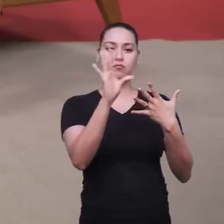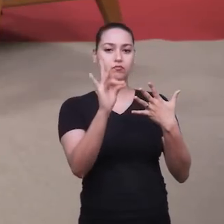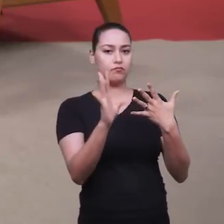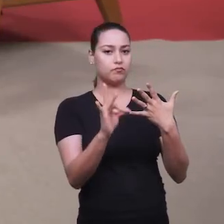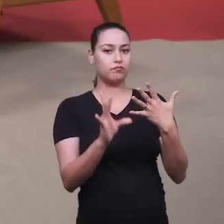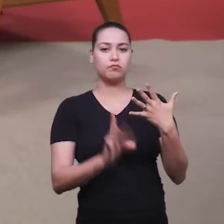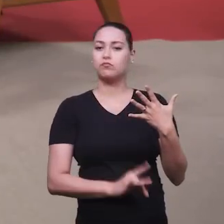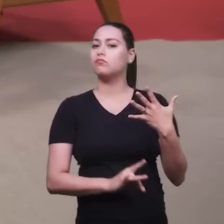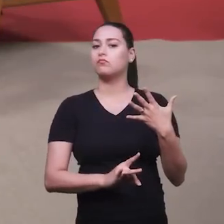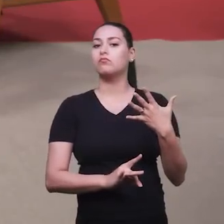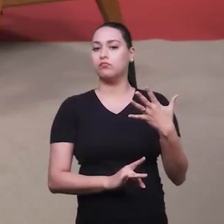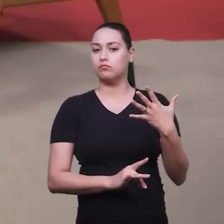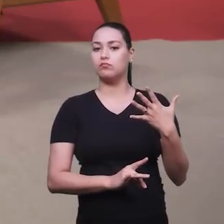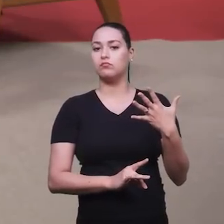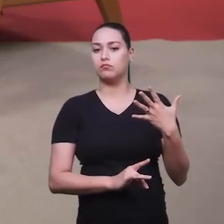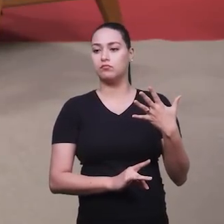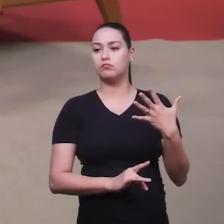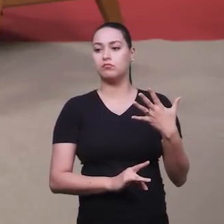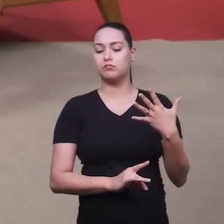que você falou é outro aspecto,